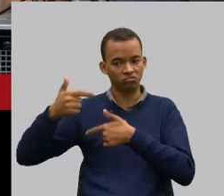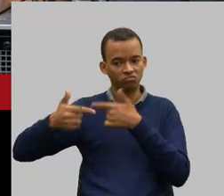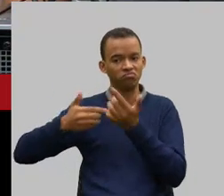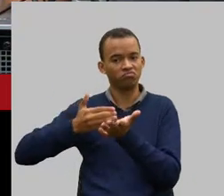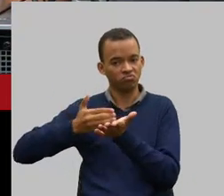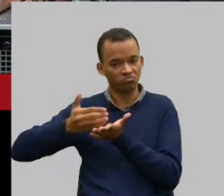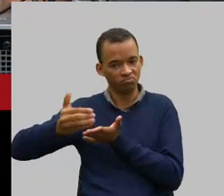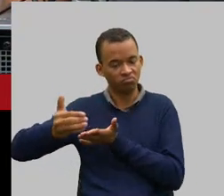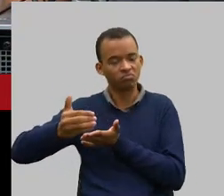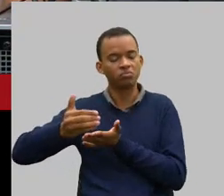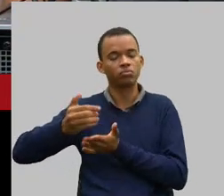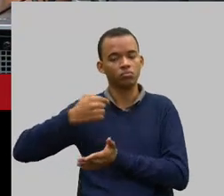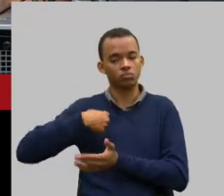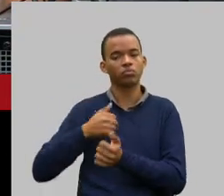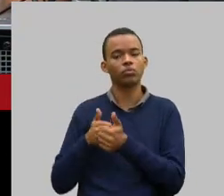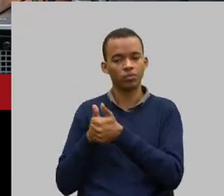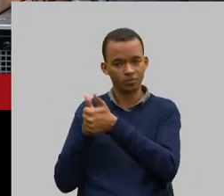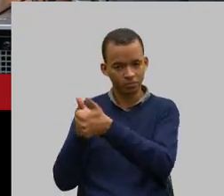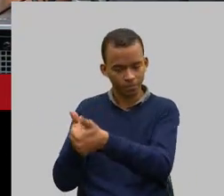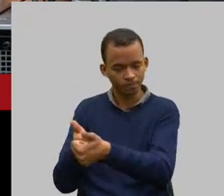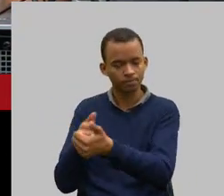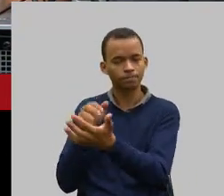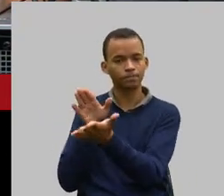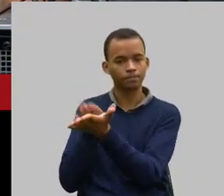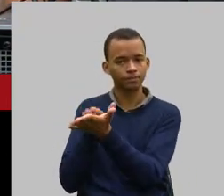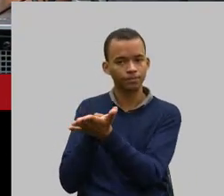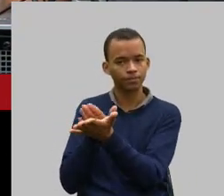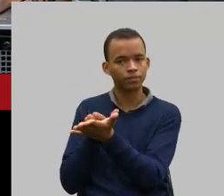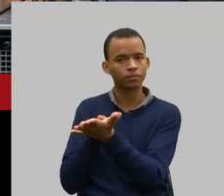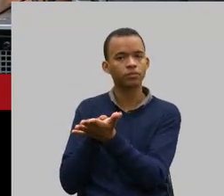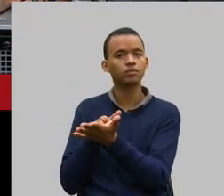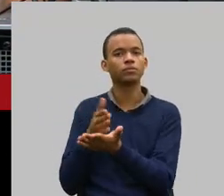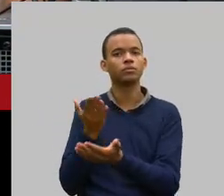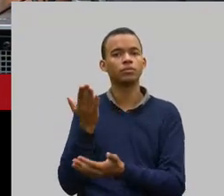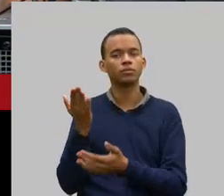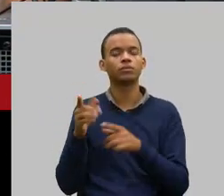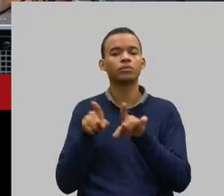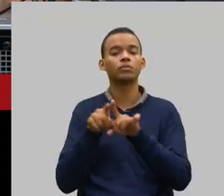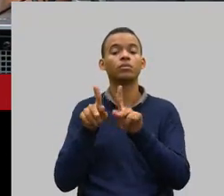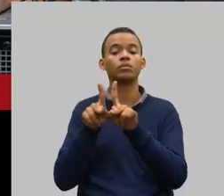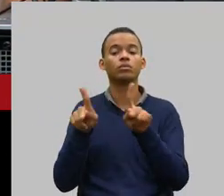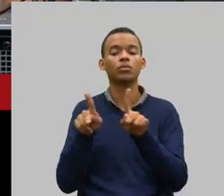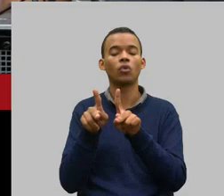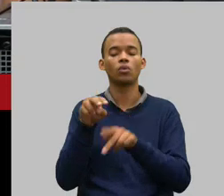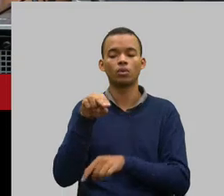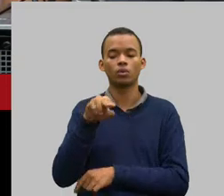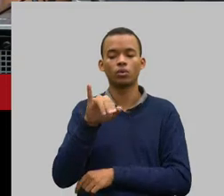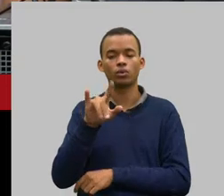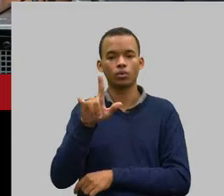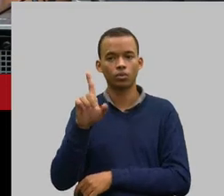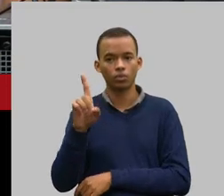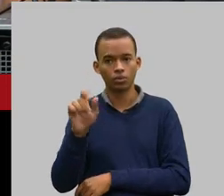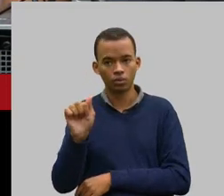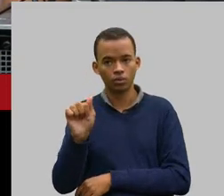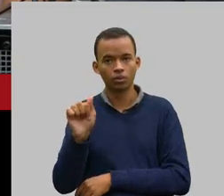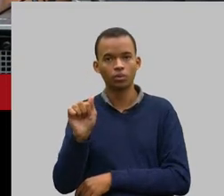né então parabenizar aí o senhor parabenizar a professora Nilda e dizer que se hoje tem vinha em Minas